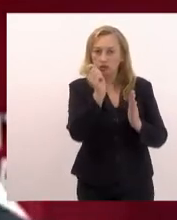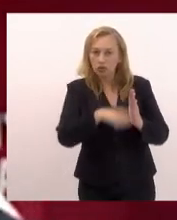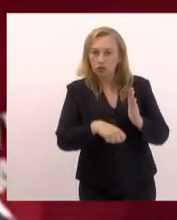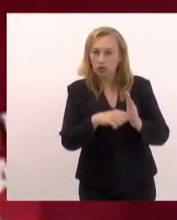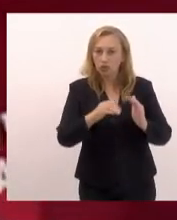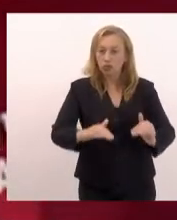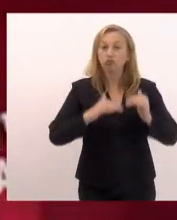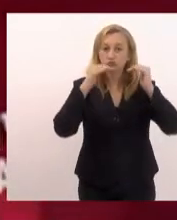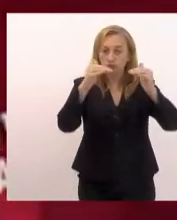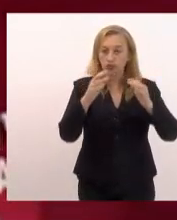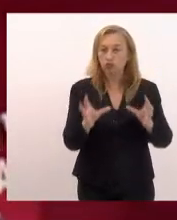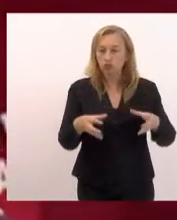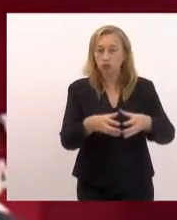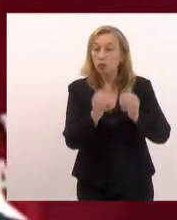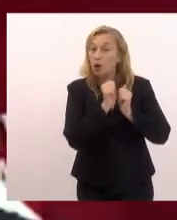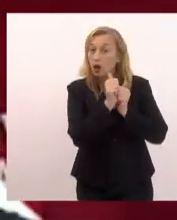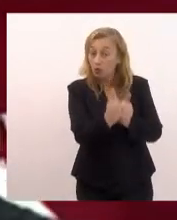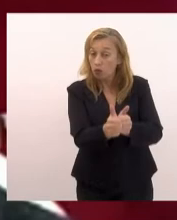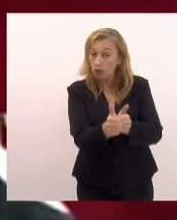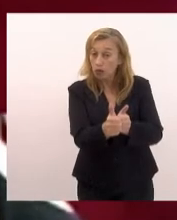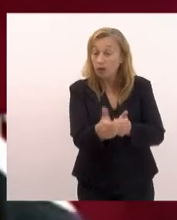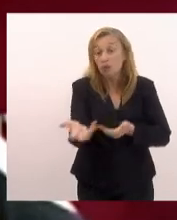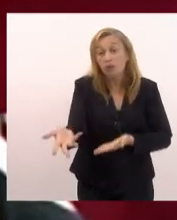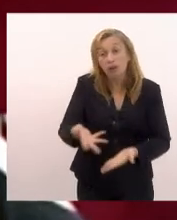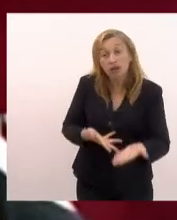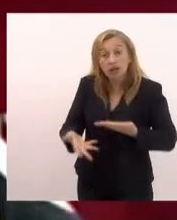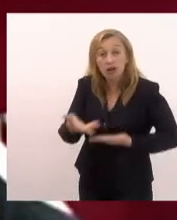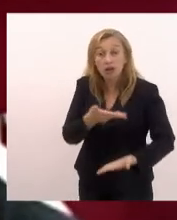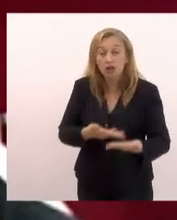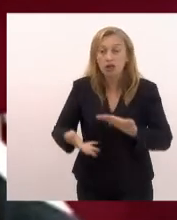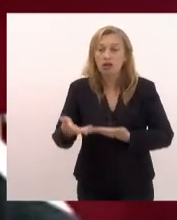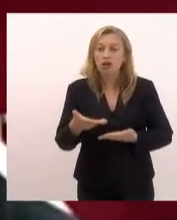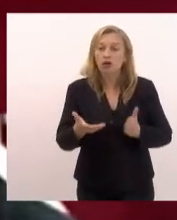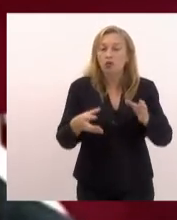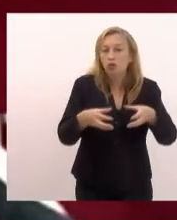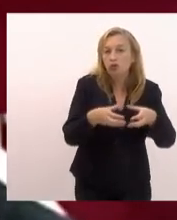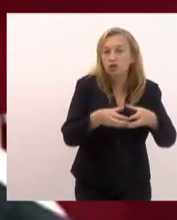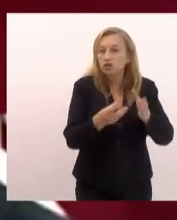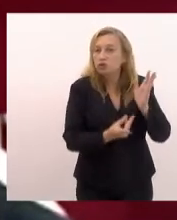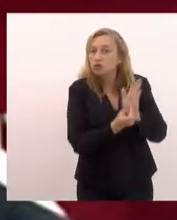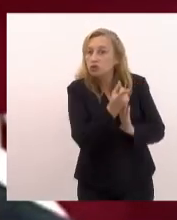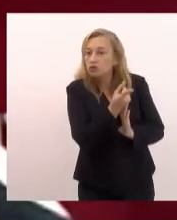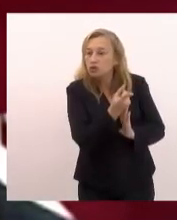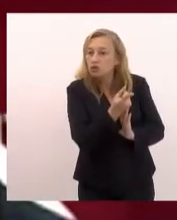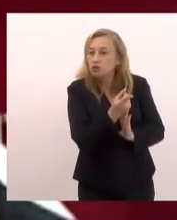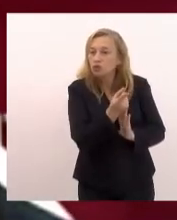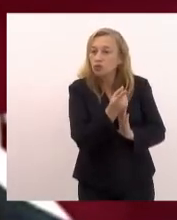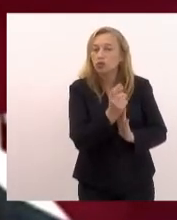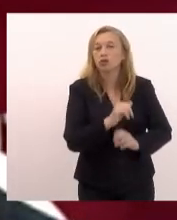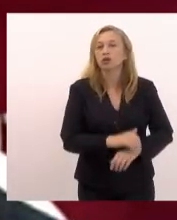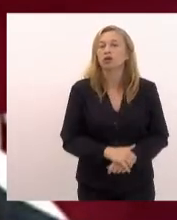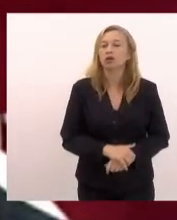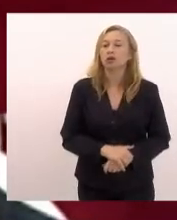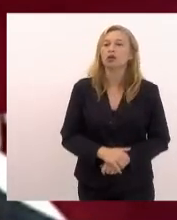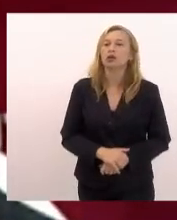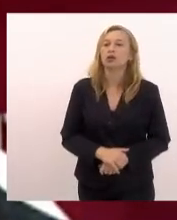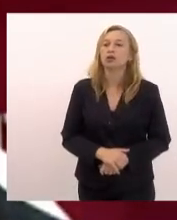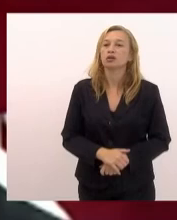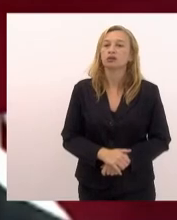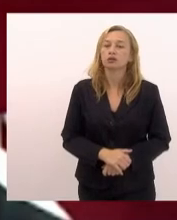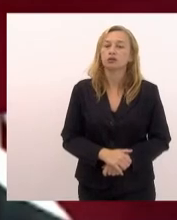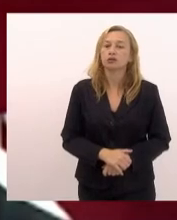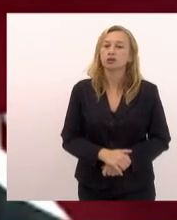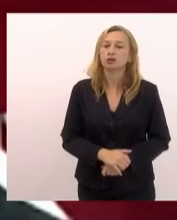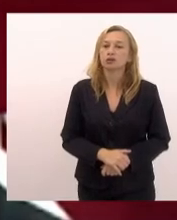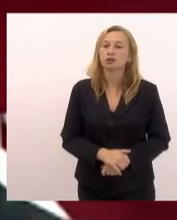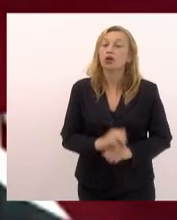para acompanhar, em parceria com a Comissão de Orçamento, uma subcomissão